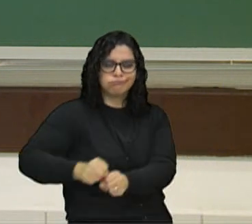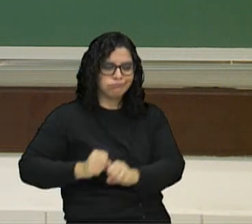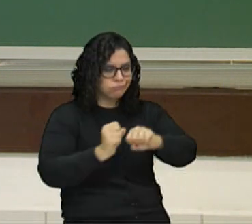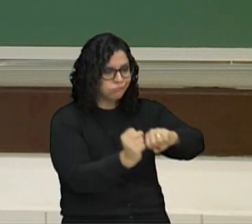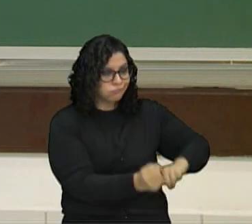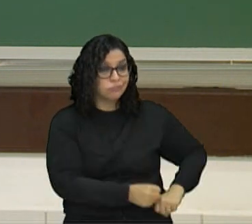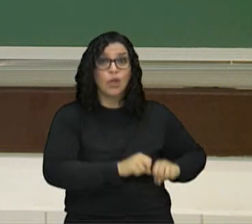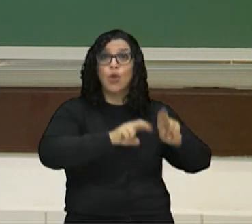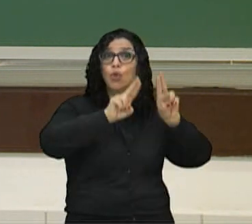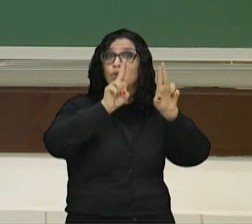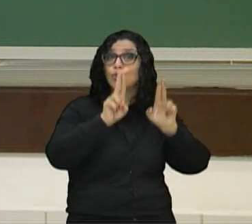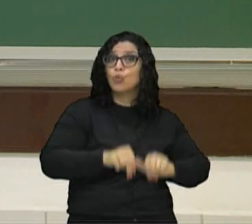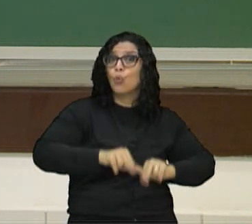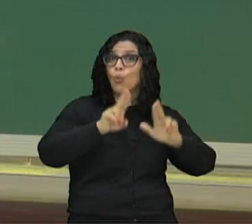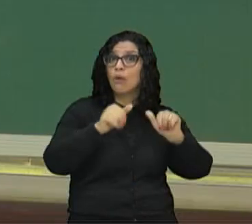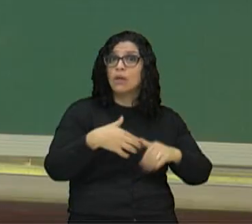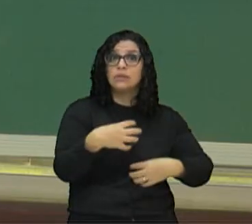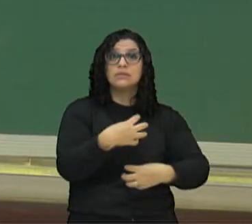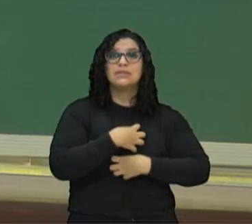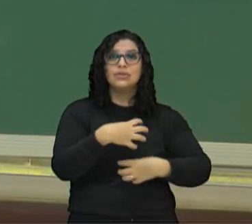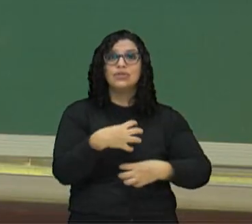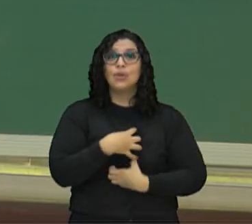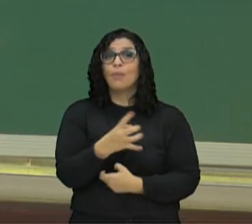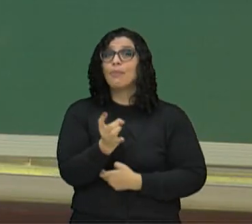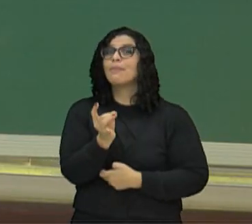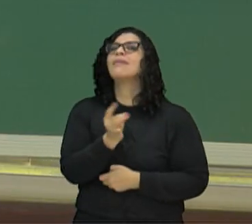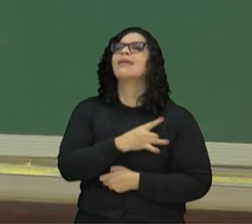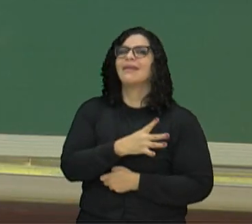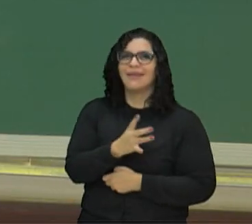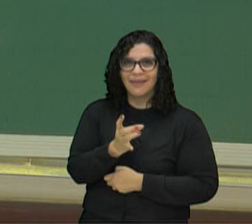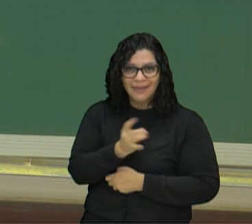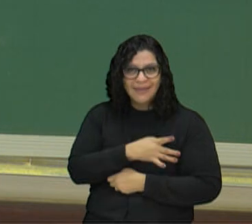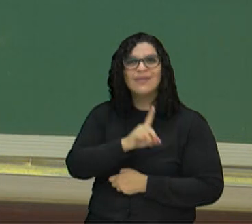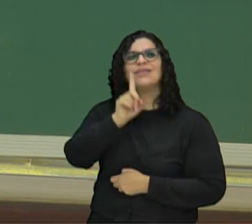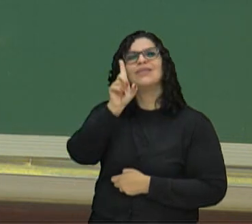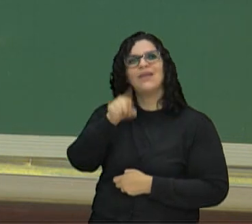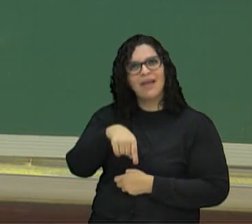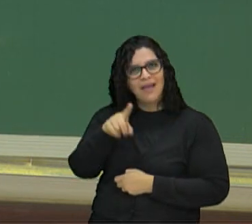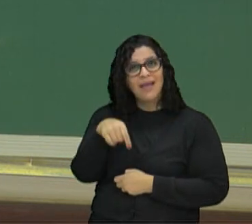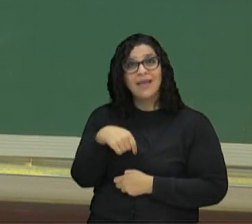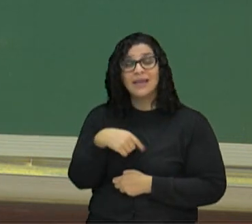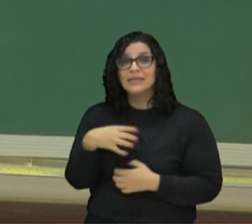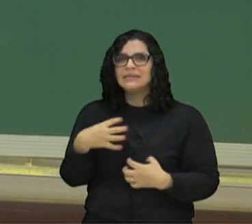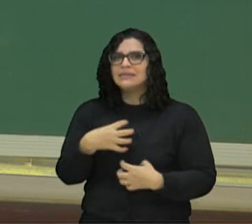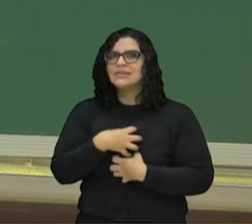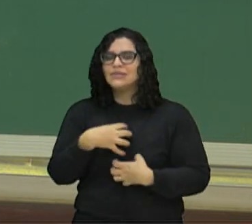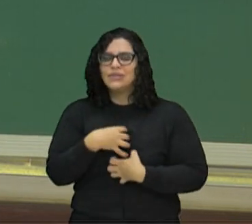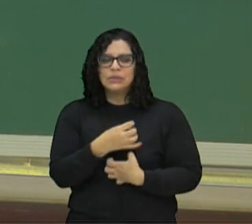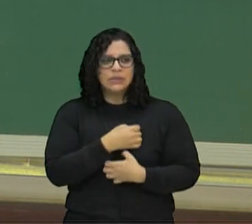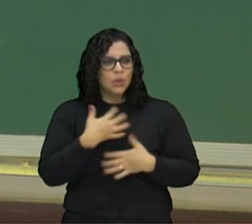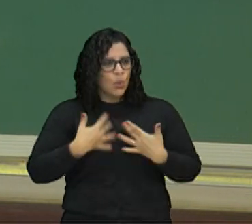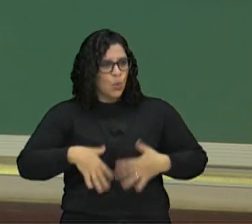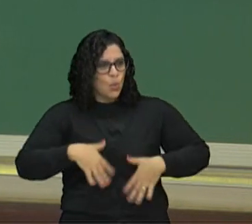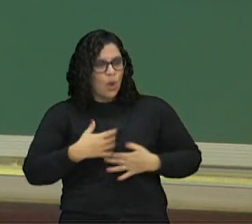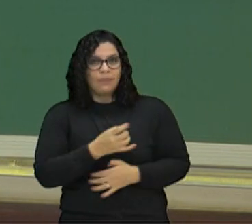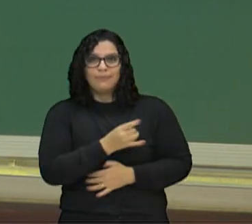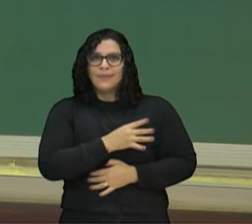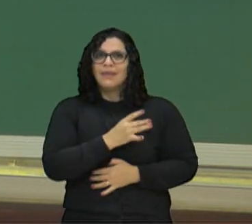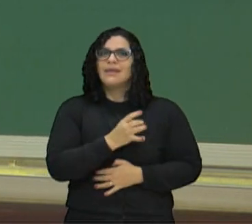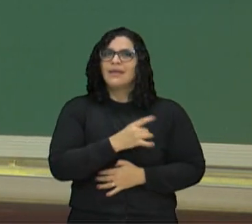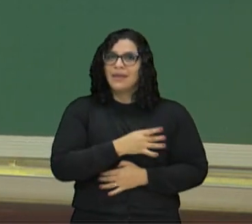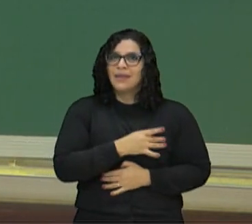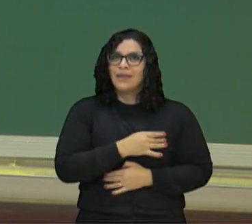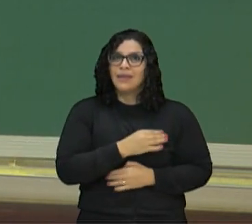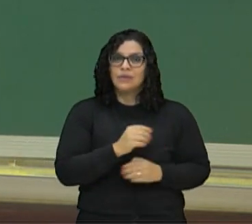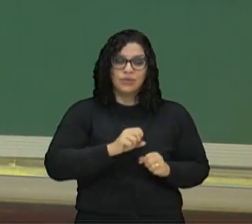o que ele sente? Medo. Isso mesmo, turma. Ele sente medo